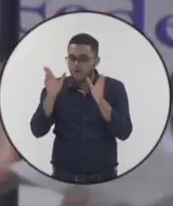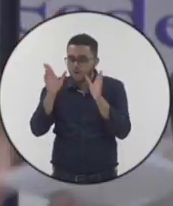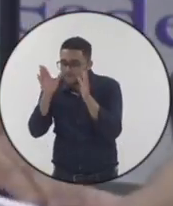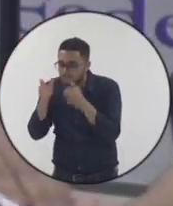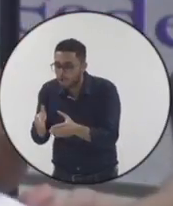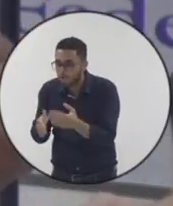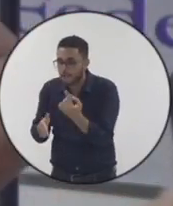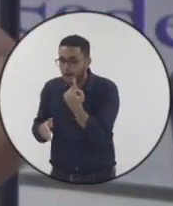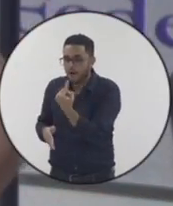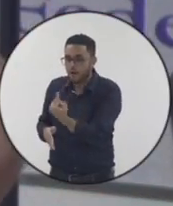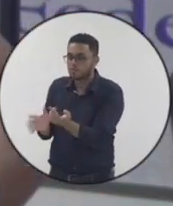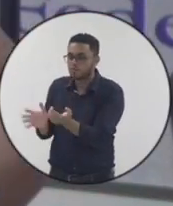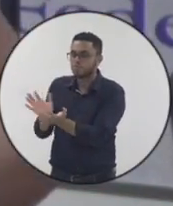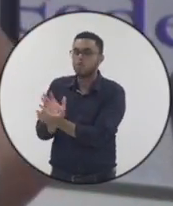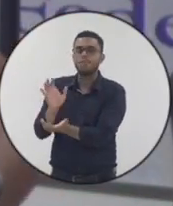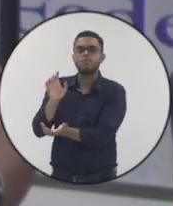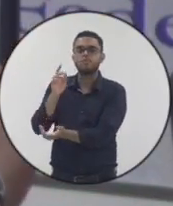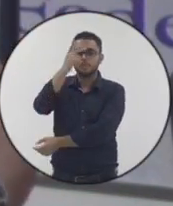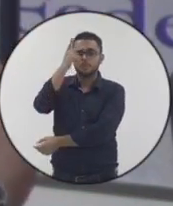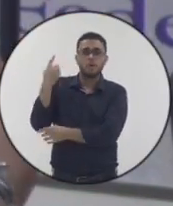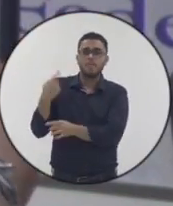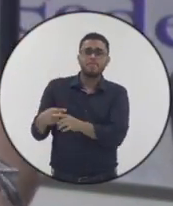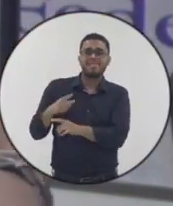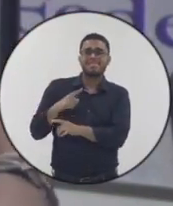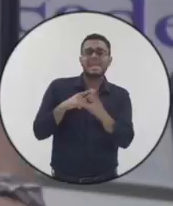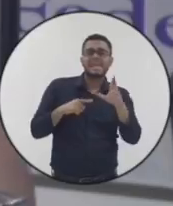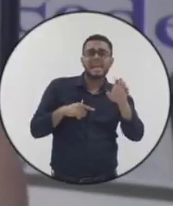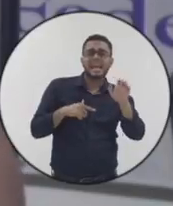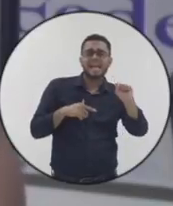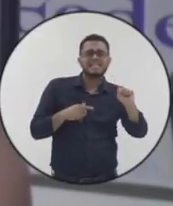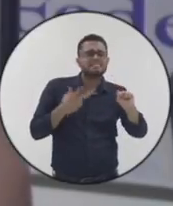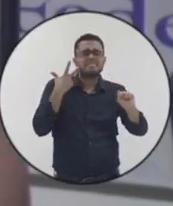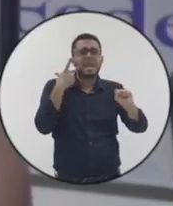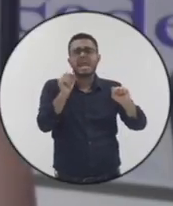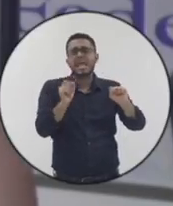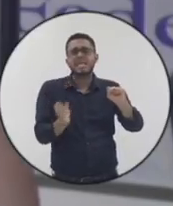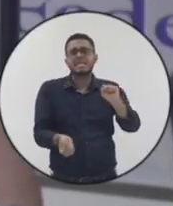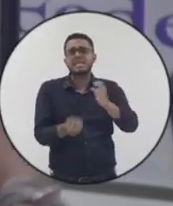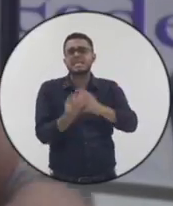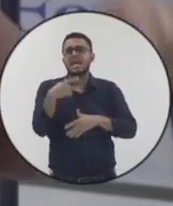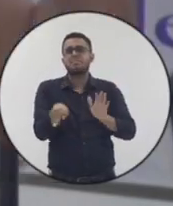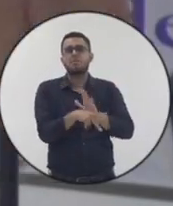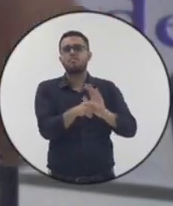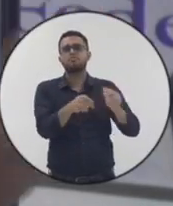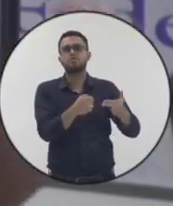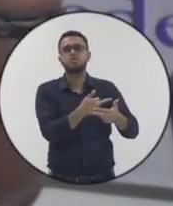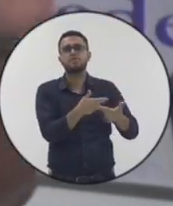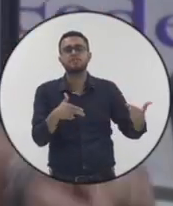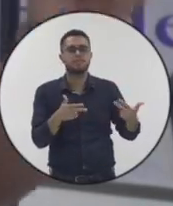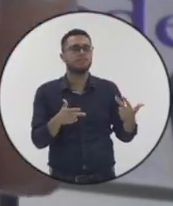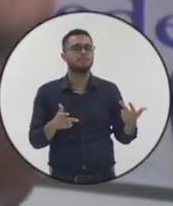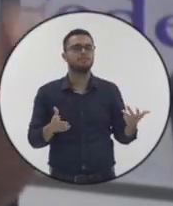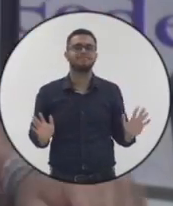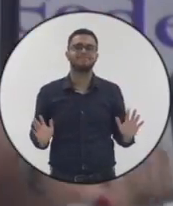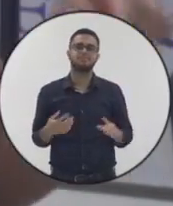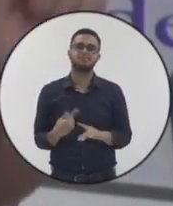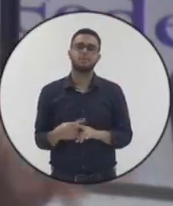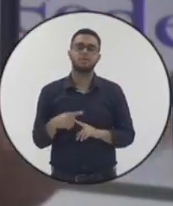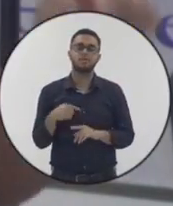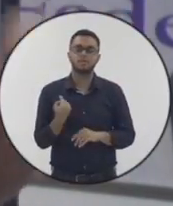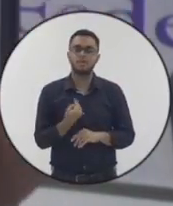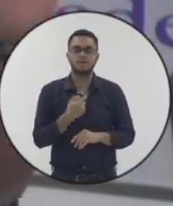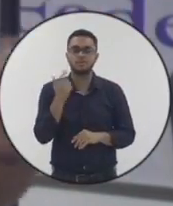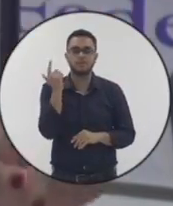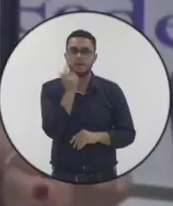para essas pessoas. Porque, se já existe um CREAS, por que eu tenho que criar um CREAS da diversidade? Porque a gente não consegue fazer com